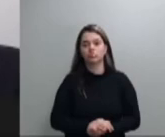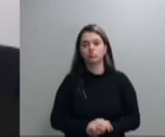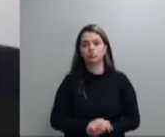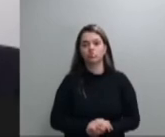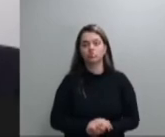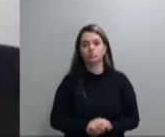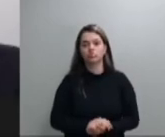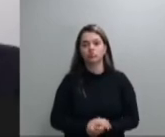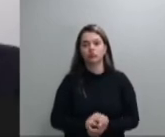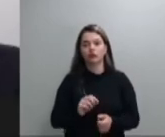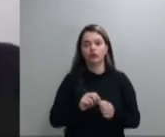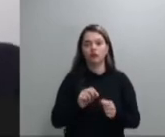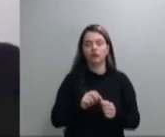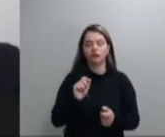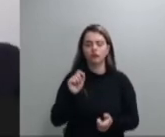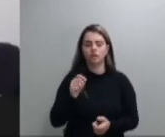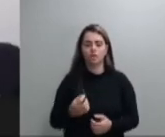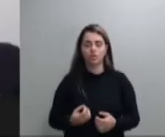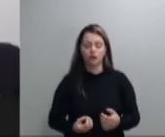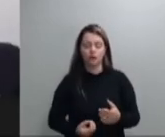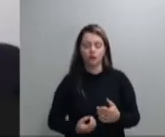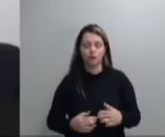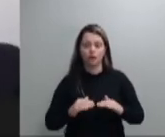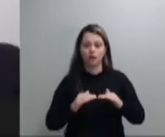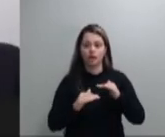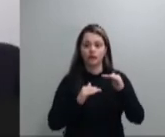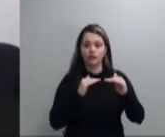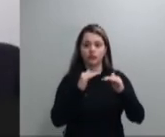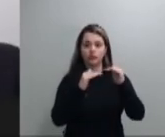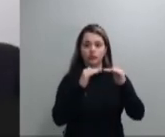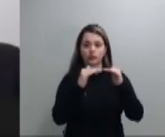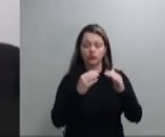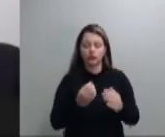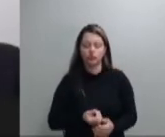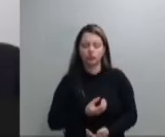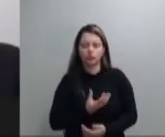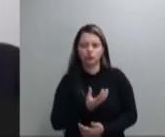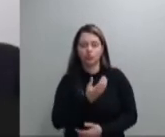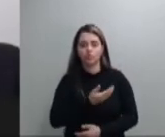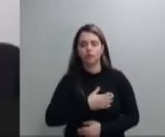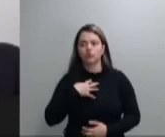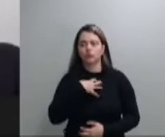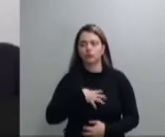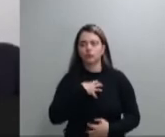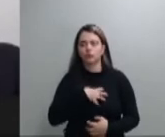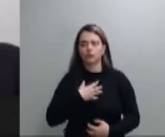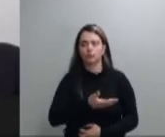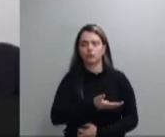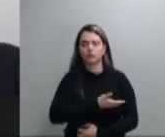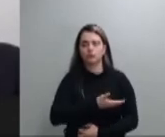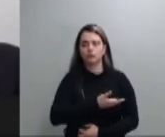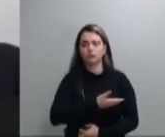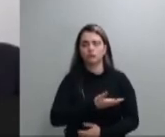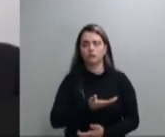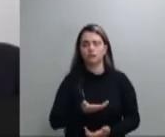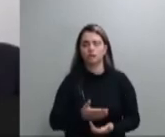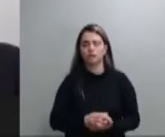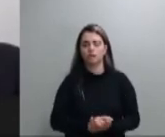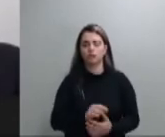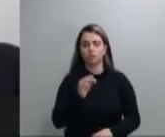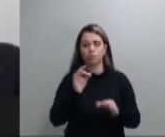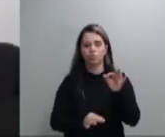crescente sentimento de amizade fraternidade e mesmo de identificação judicial